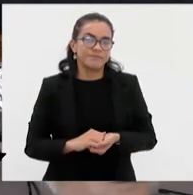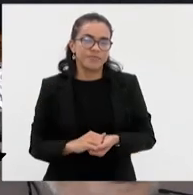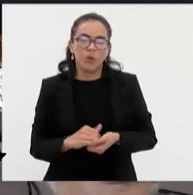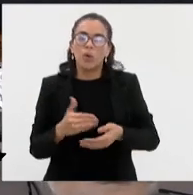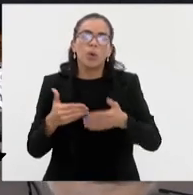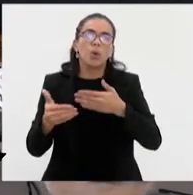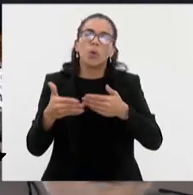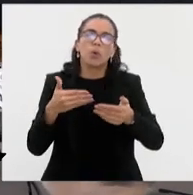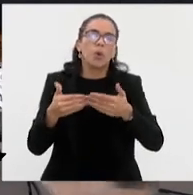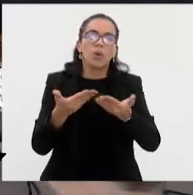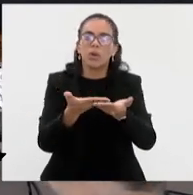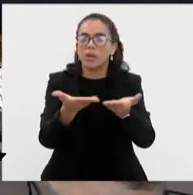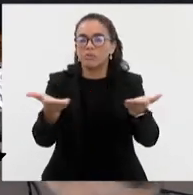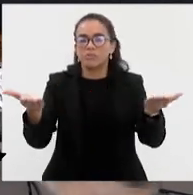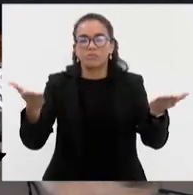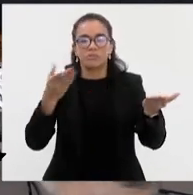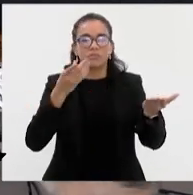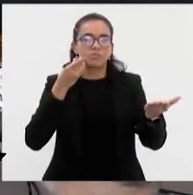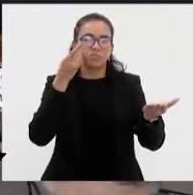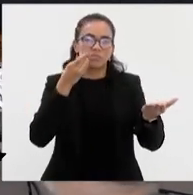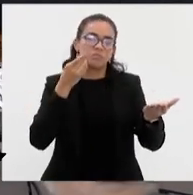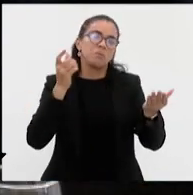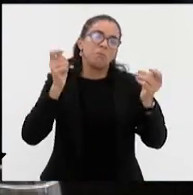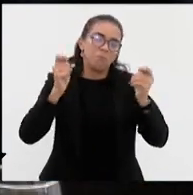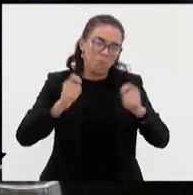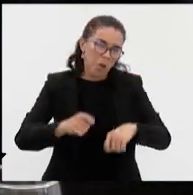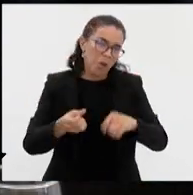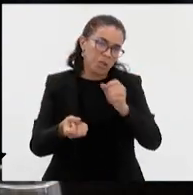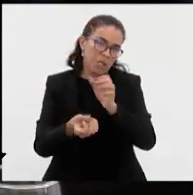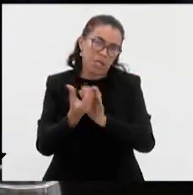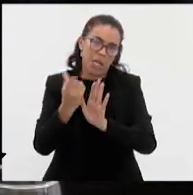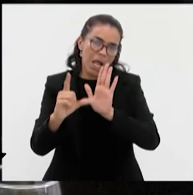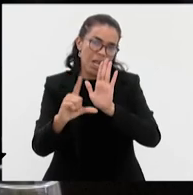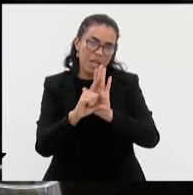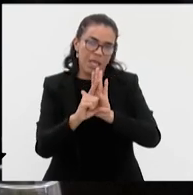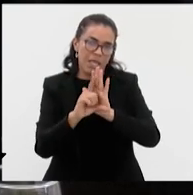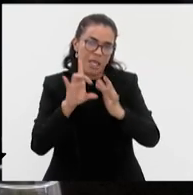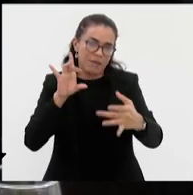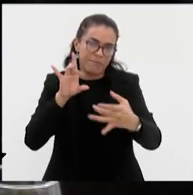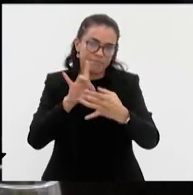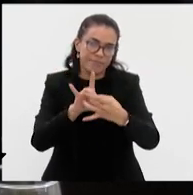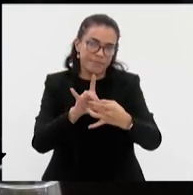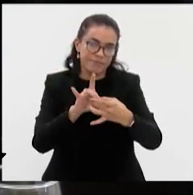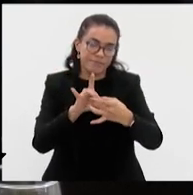qualquer outro deputado, pode legislar sobre a matéria.